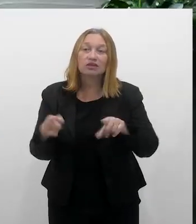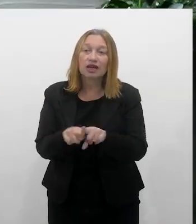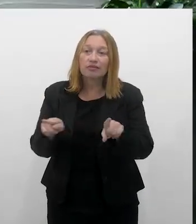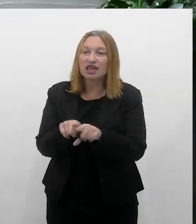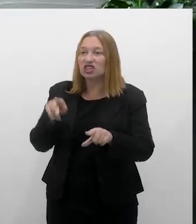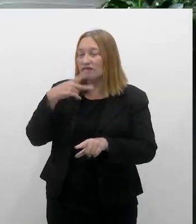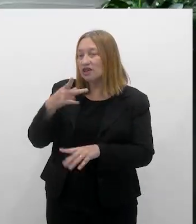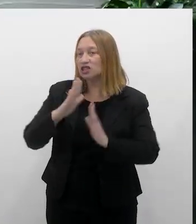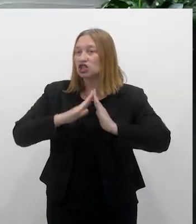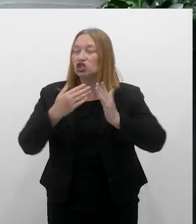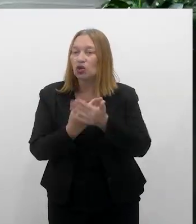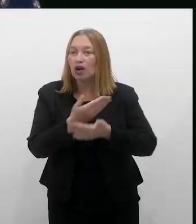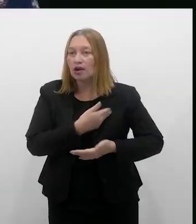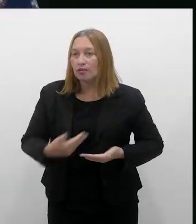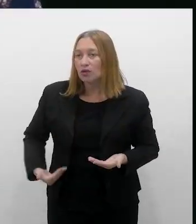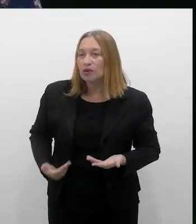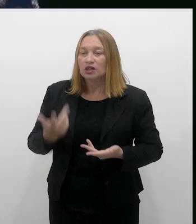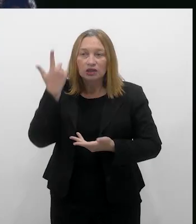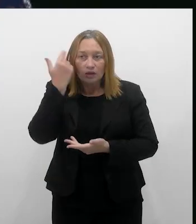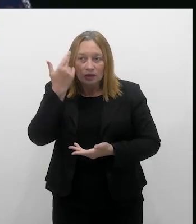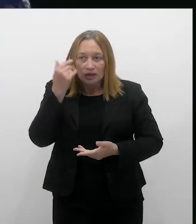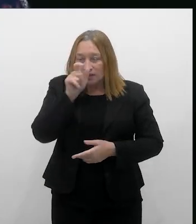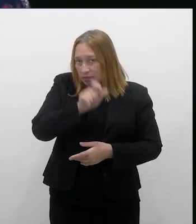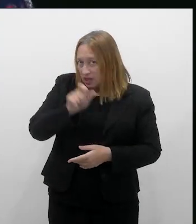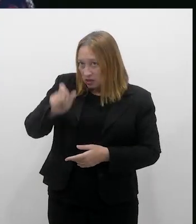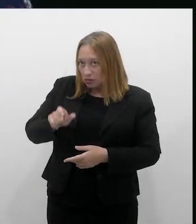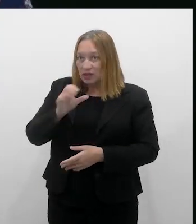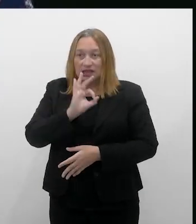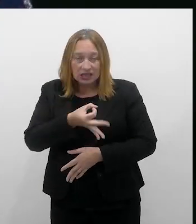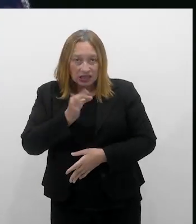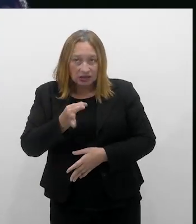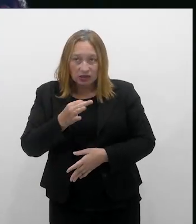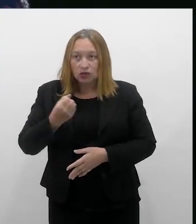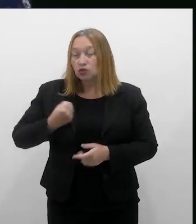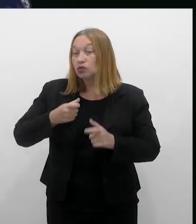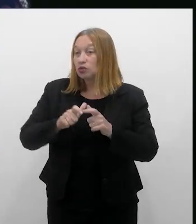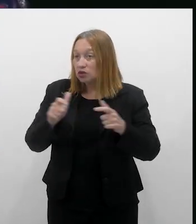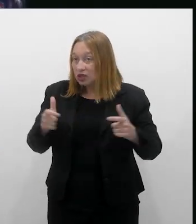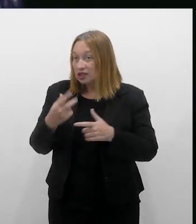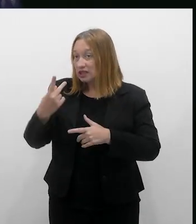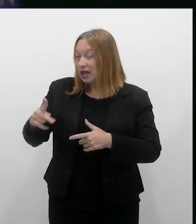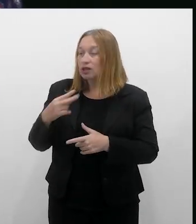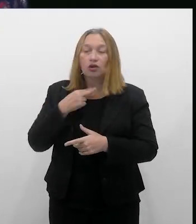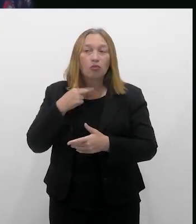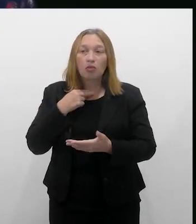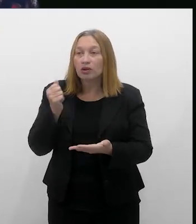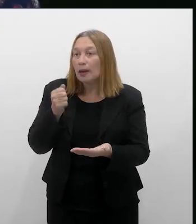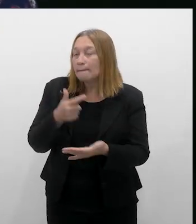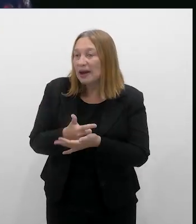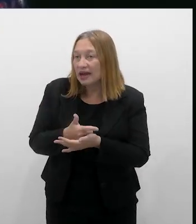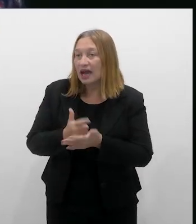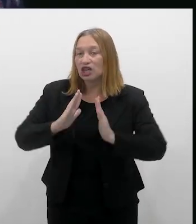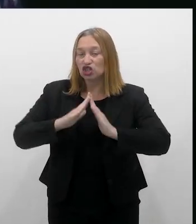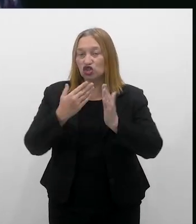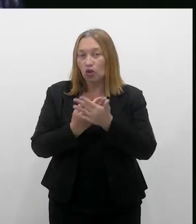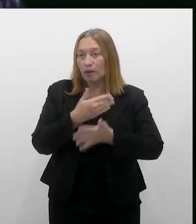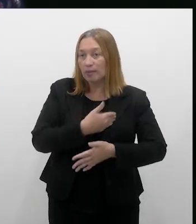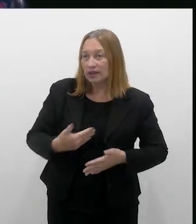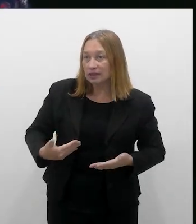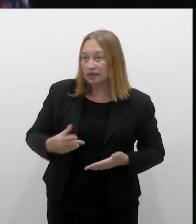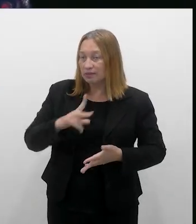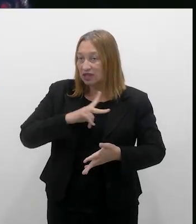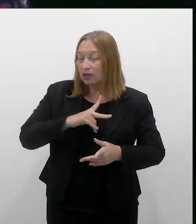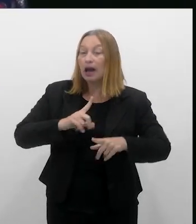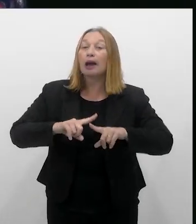ponto também, que a gente está falando de escola pública, a gente normalmente está falando de pessoas, obviamente, que na maioria delas não pode pagar uma escola particular para os seus